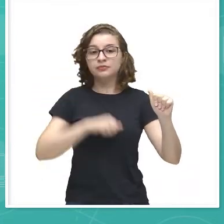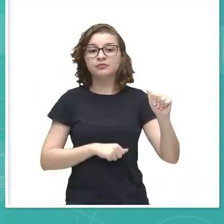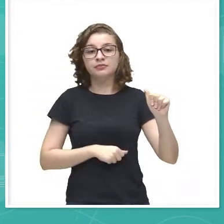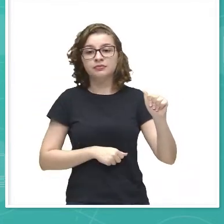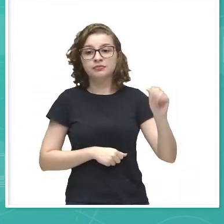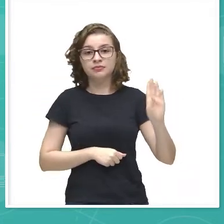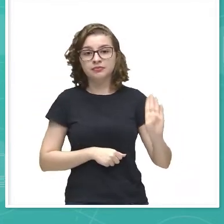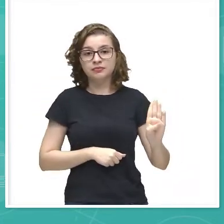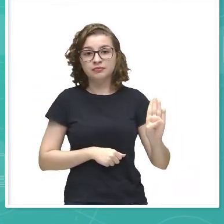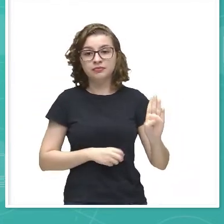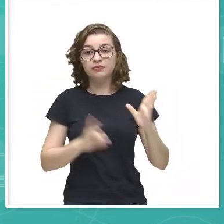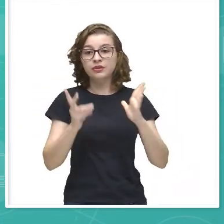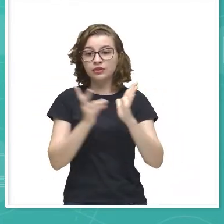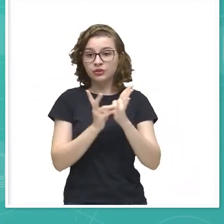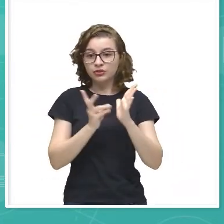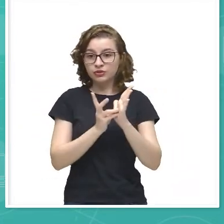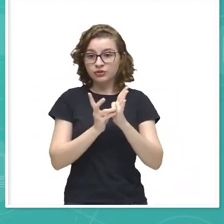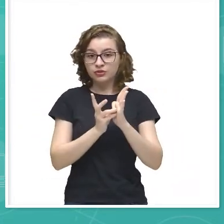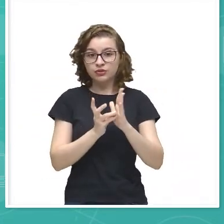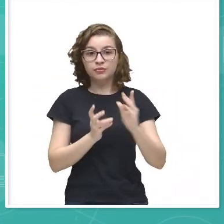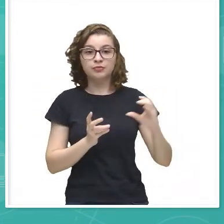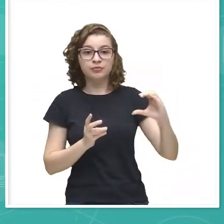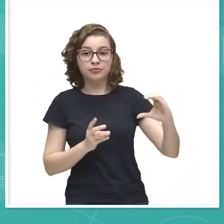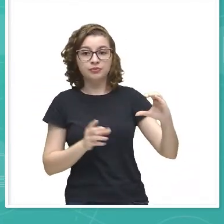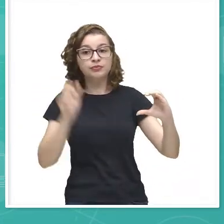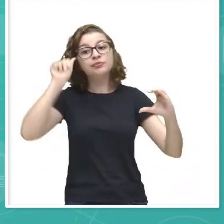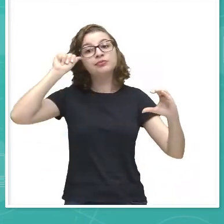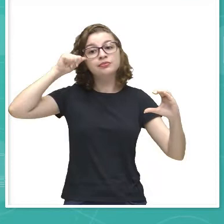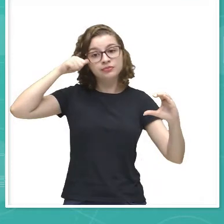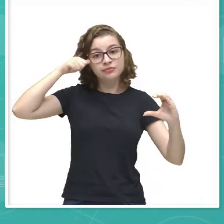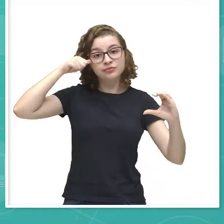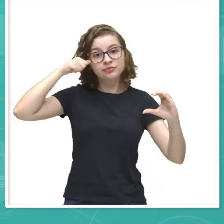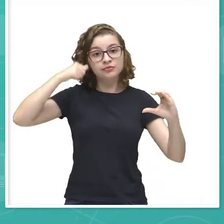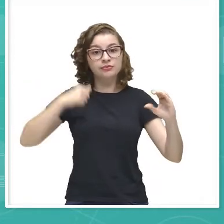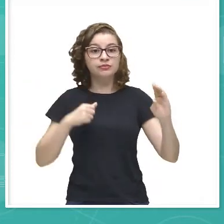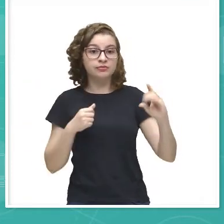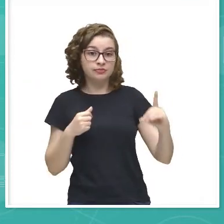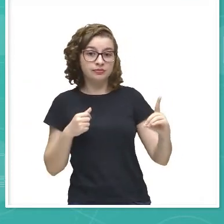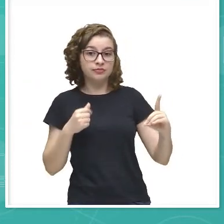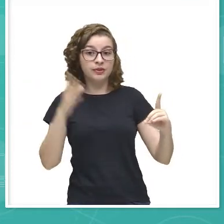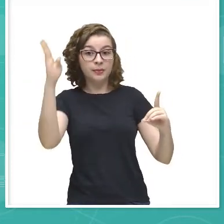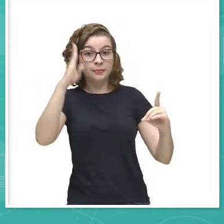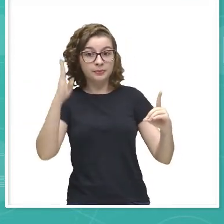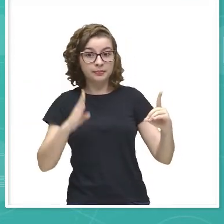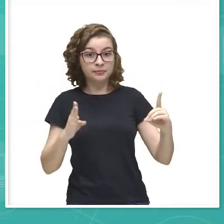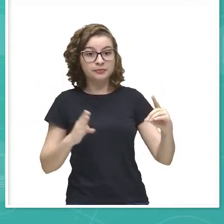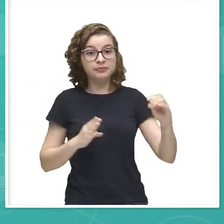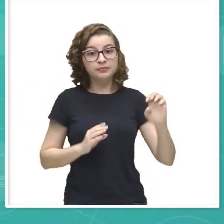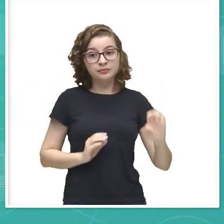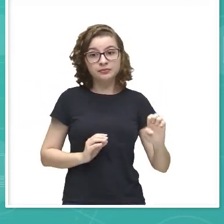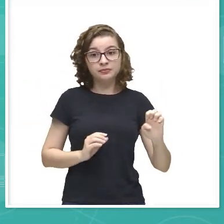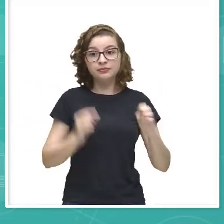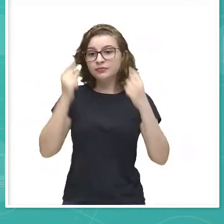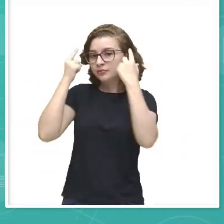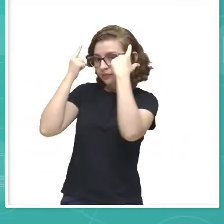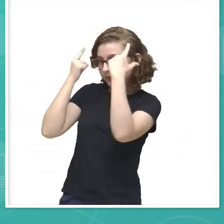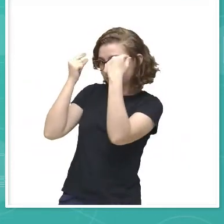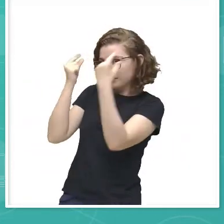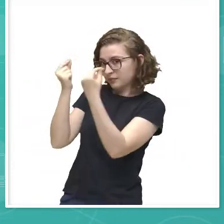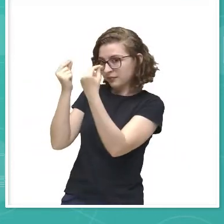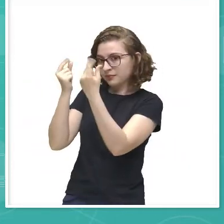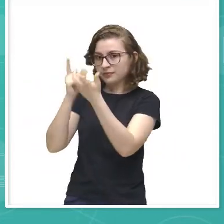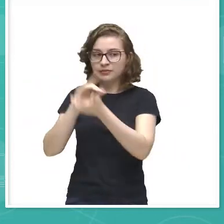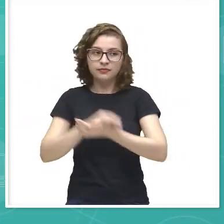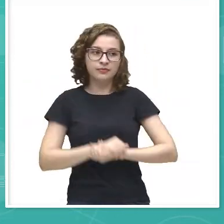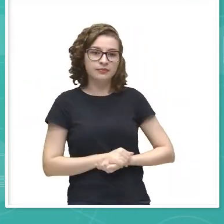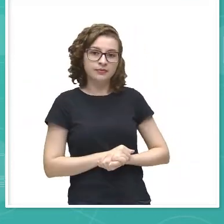egípcia. B, indígena. C, africana. D, brasileira. Ou E, grega. Vamos